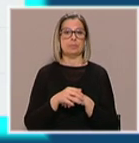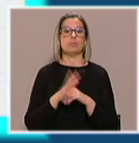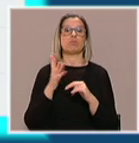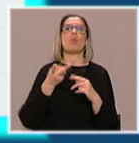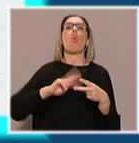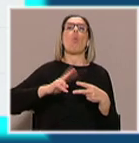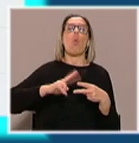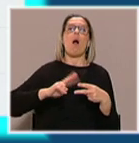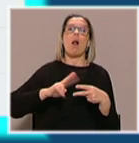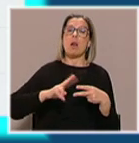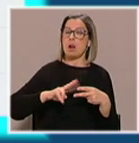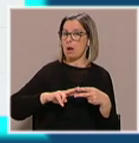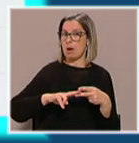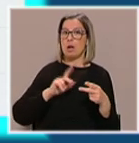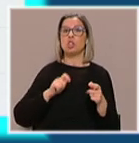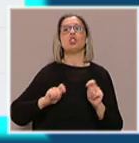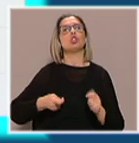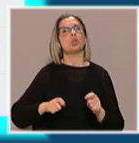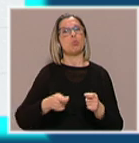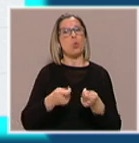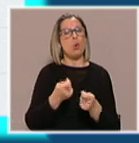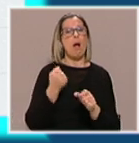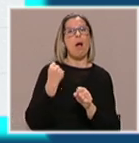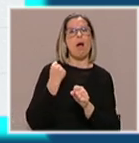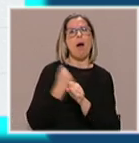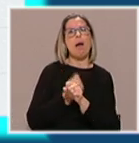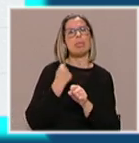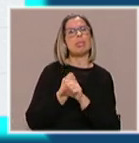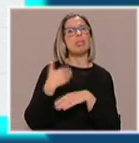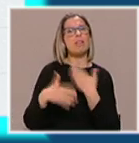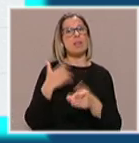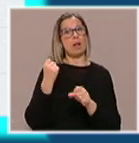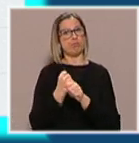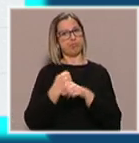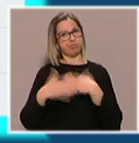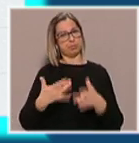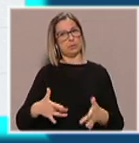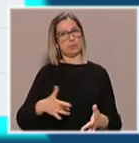Qual dos sistemas estimula a atividade digestiva?